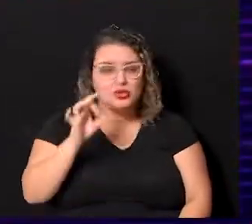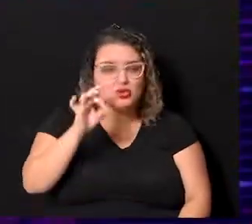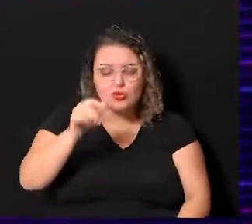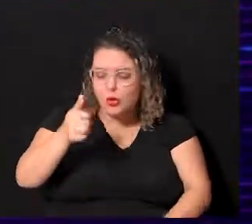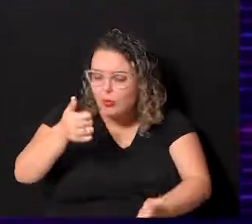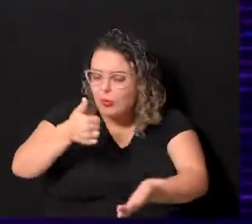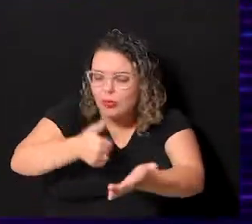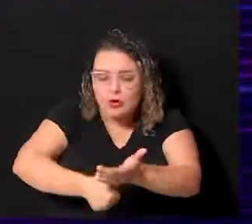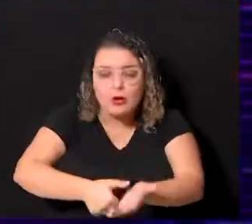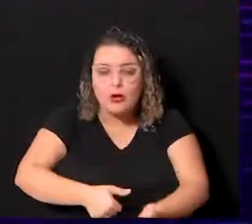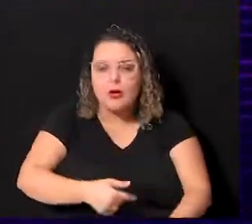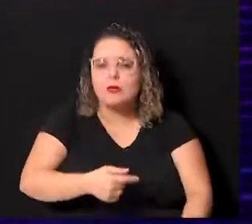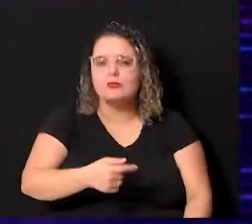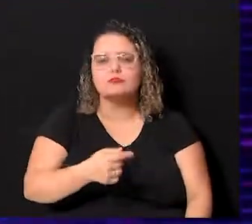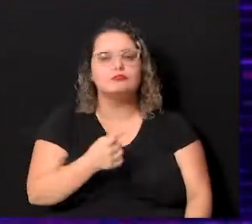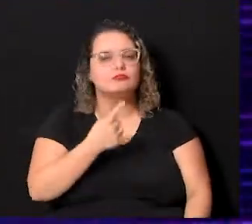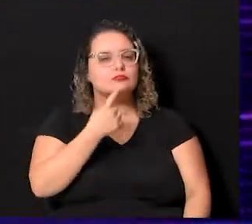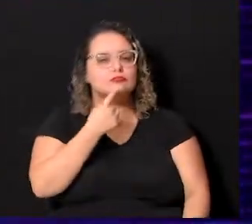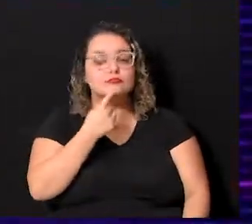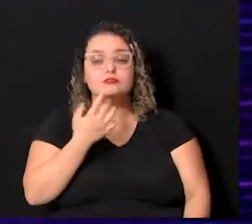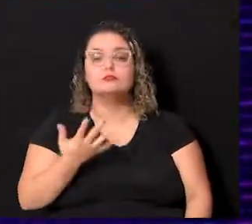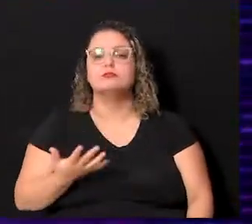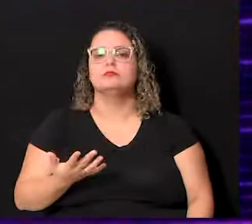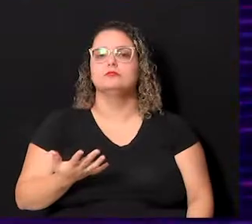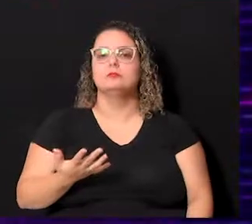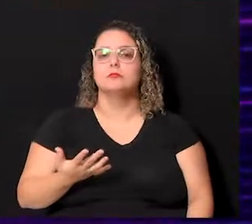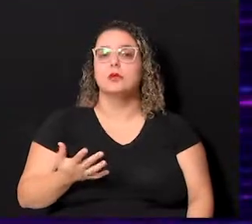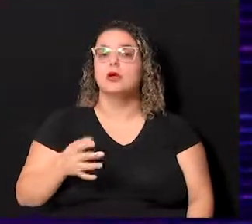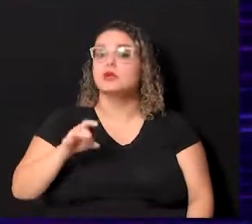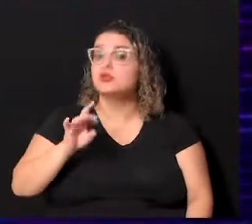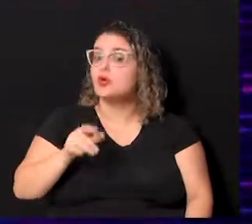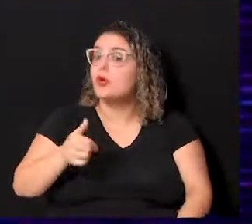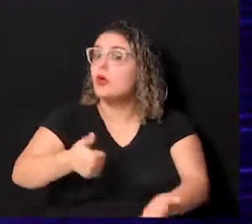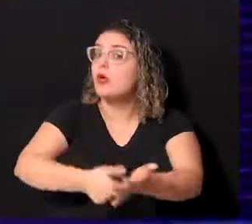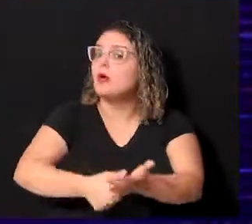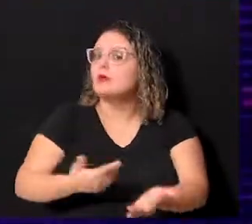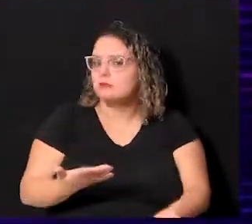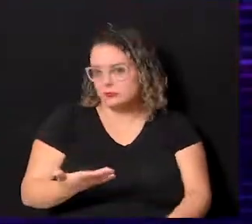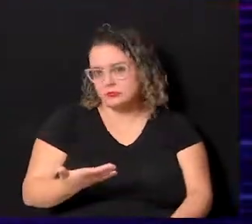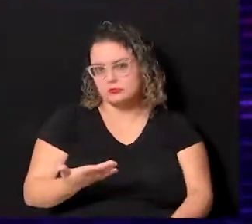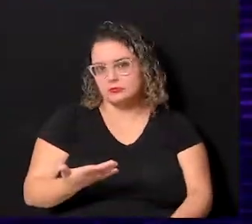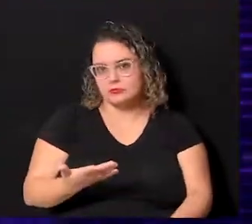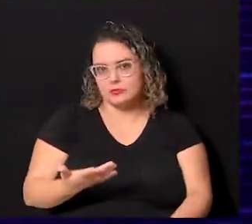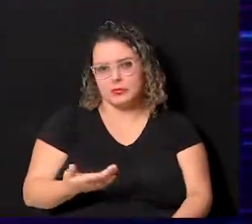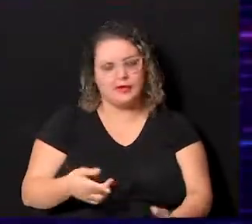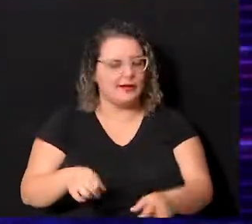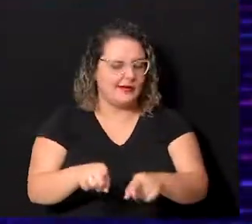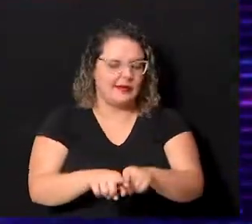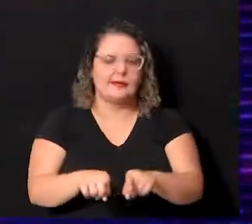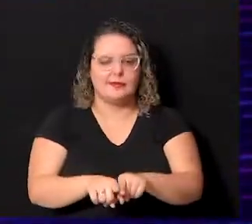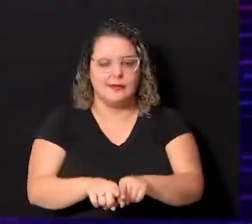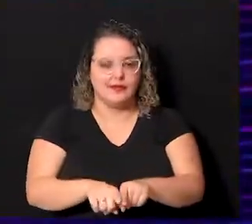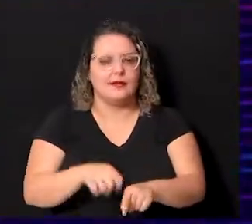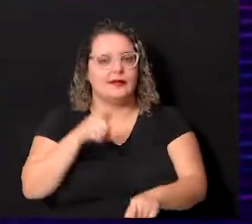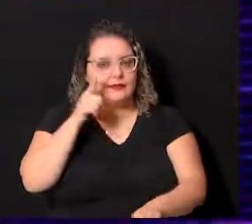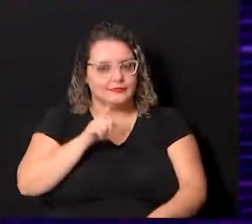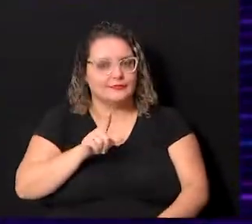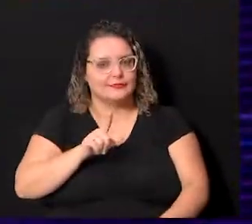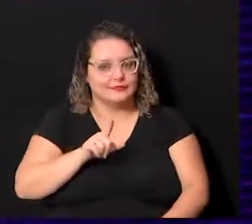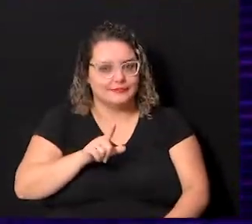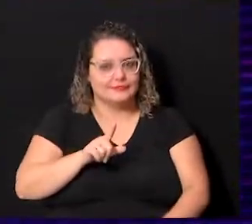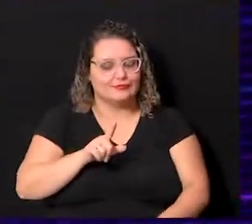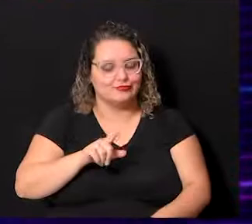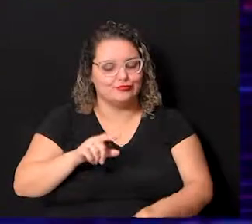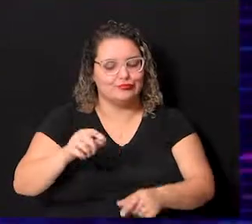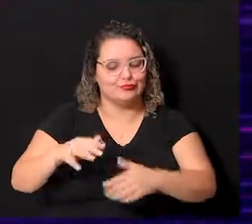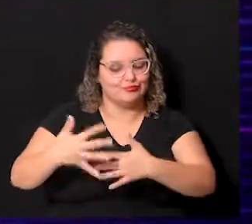apertar um botãozinho. Mas acontece que se fosse só apertar um botão, também eu ia dar um jeito de estragar essa oportunidade mágica.